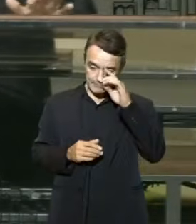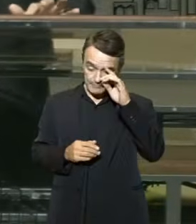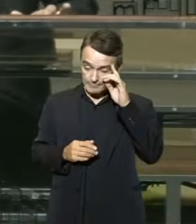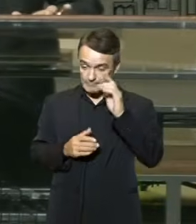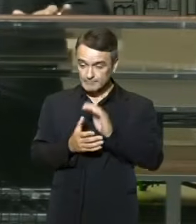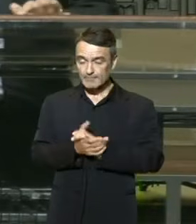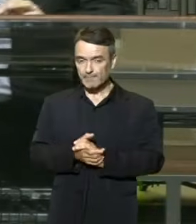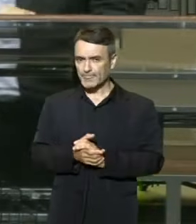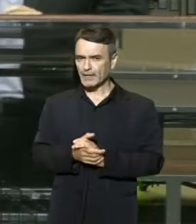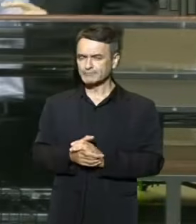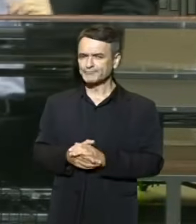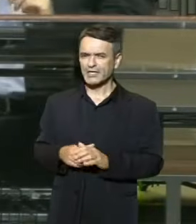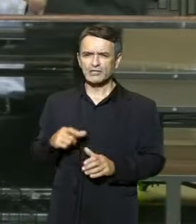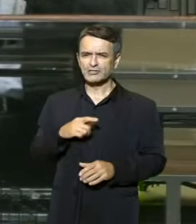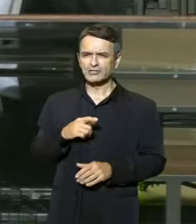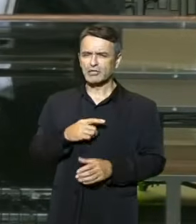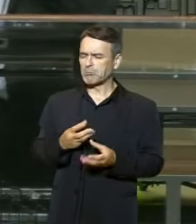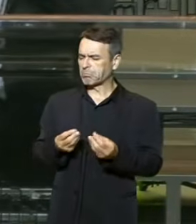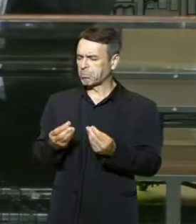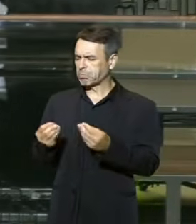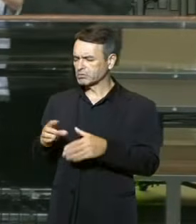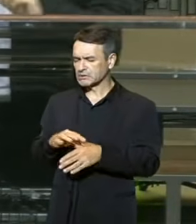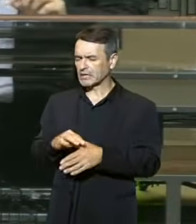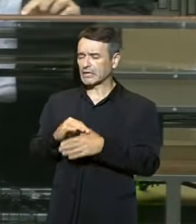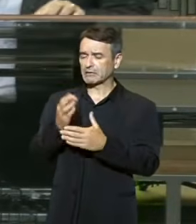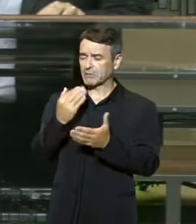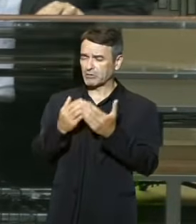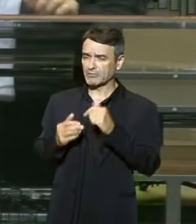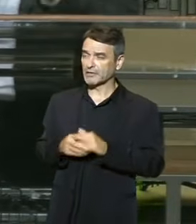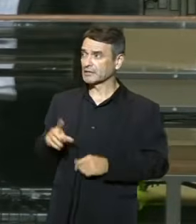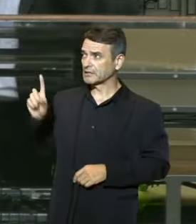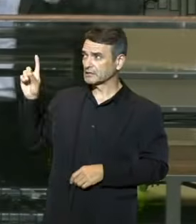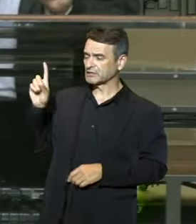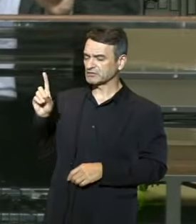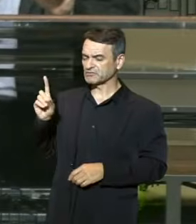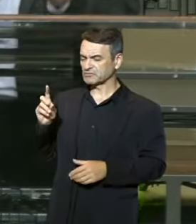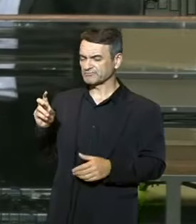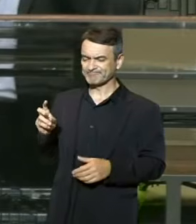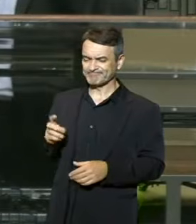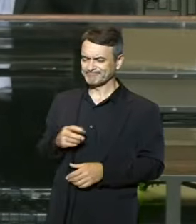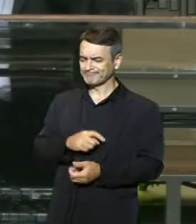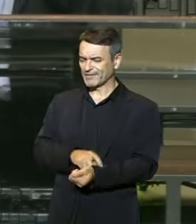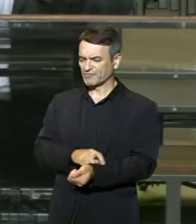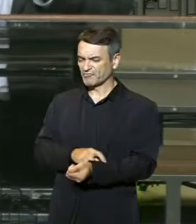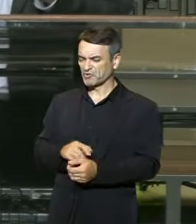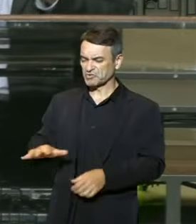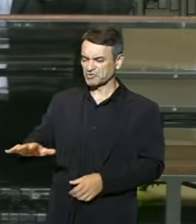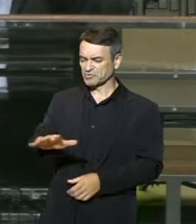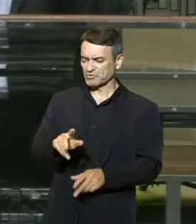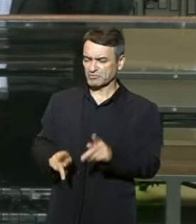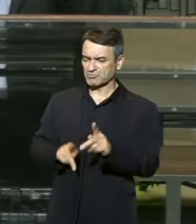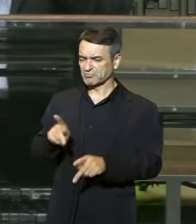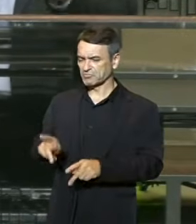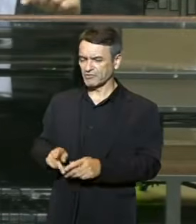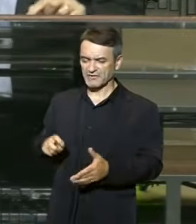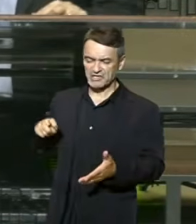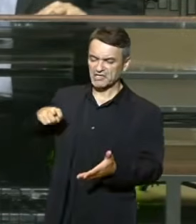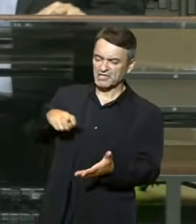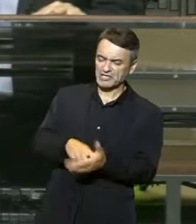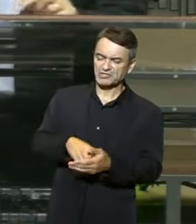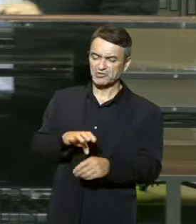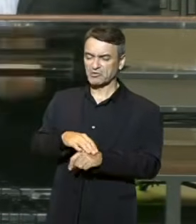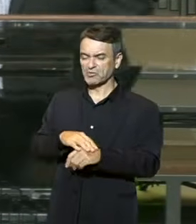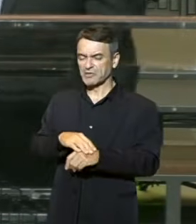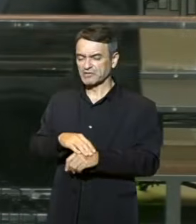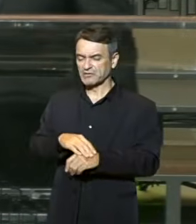Quando havia muita carne para comer, o Senhor ficou irado com o povo e os castigou com uma terrível